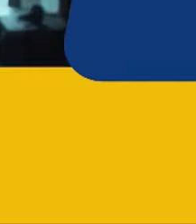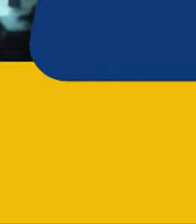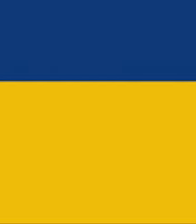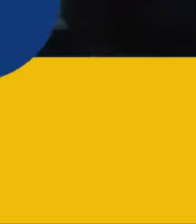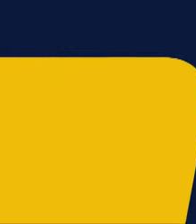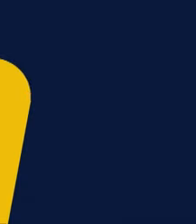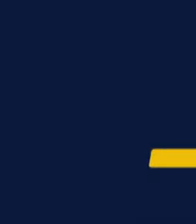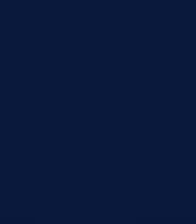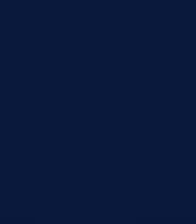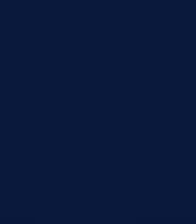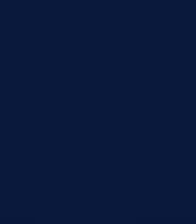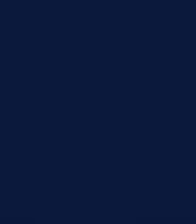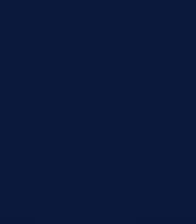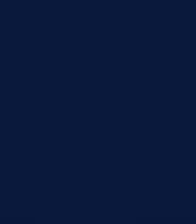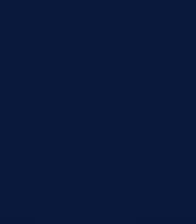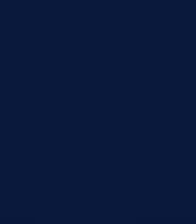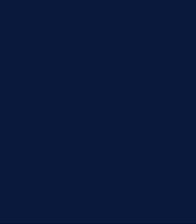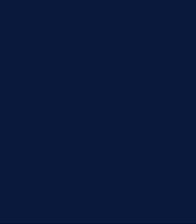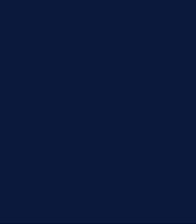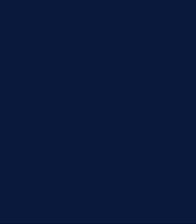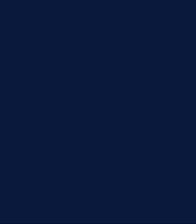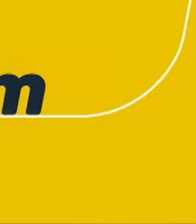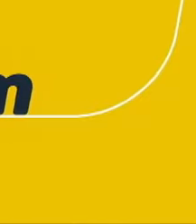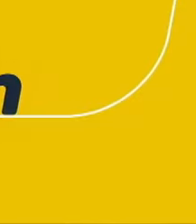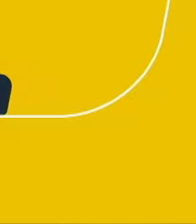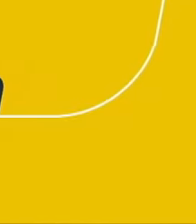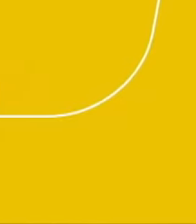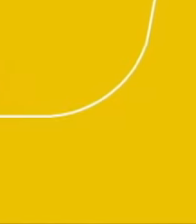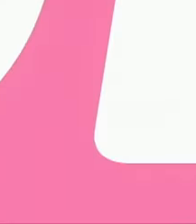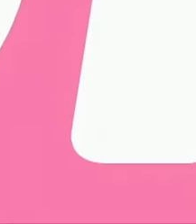fantasma. Estreia hoje, 11 da noite.